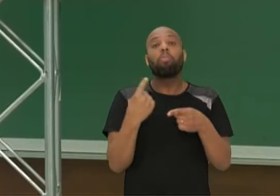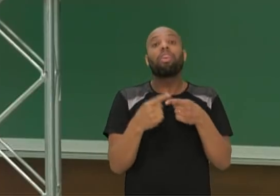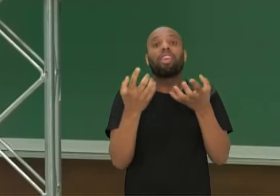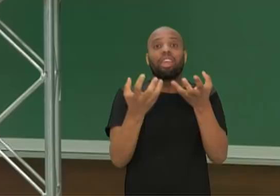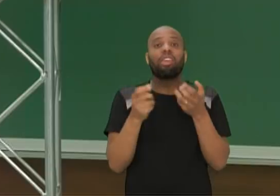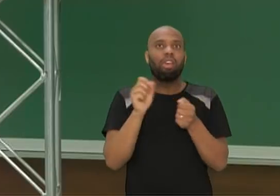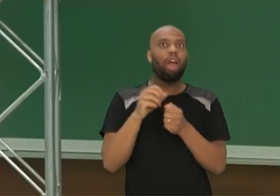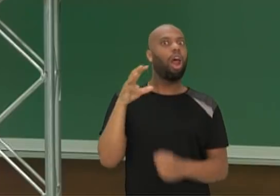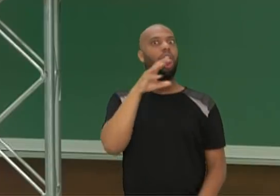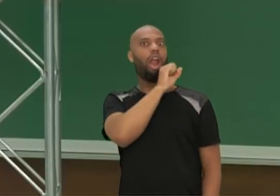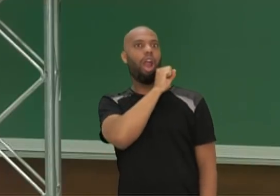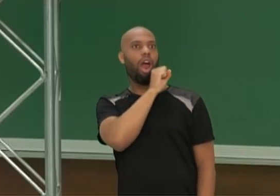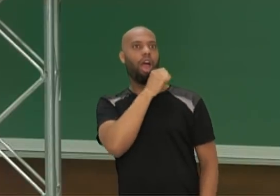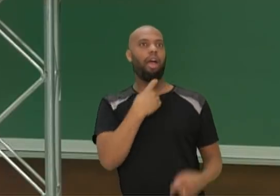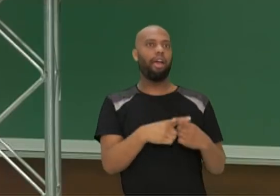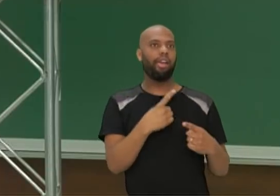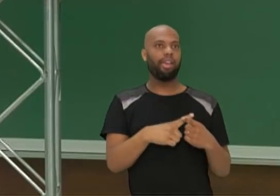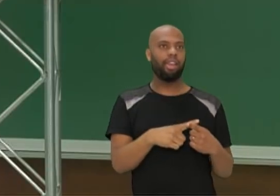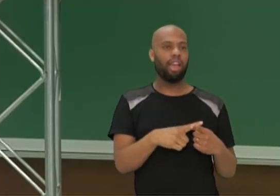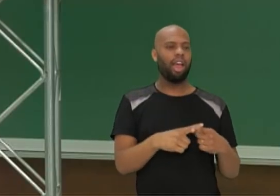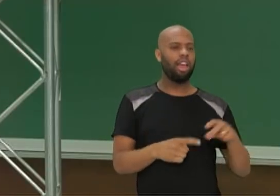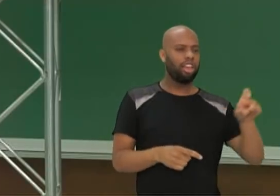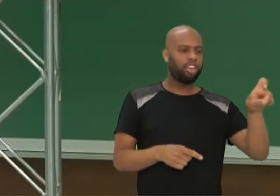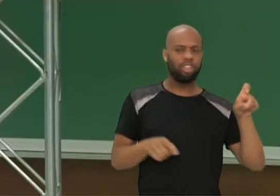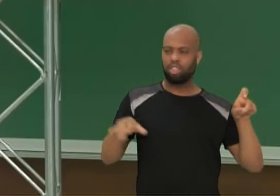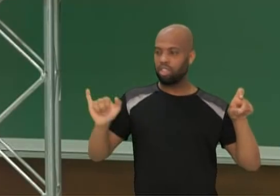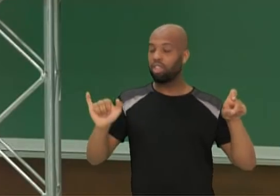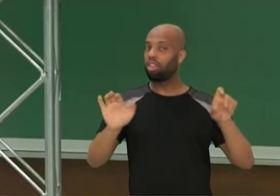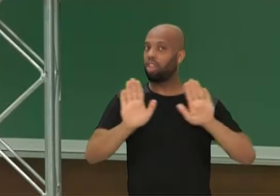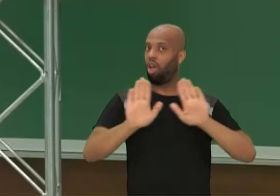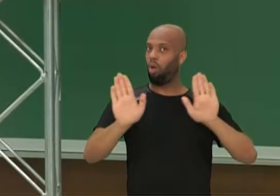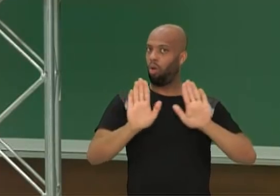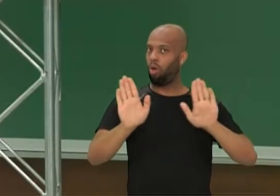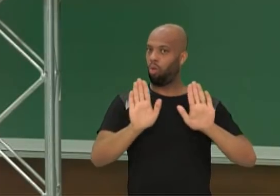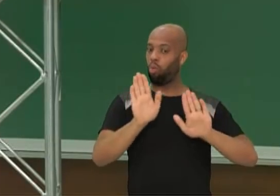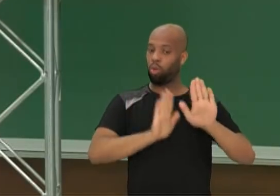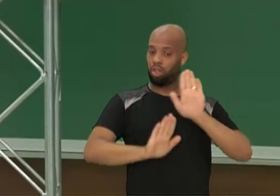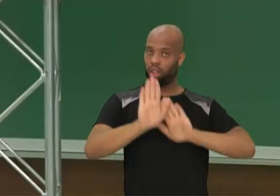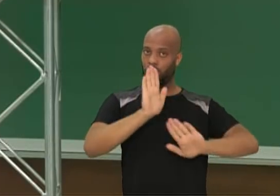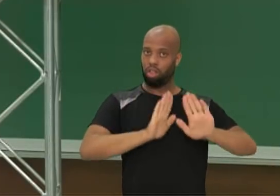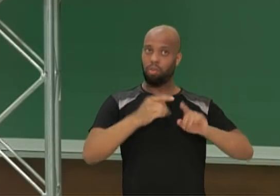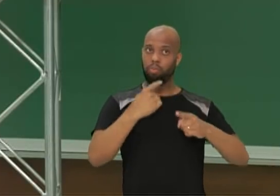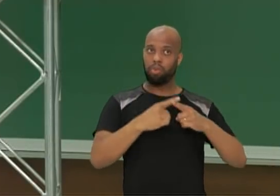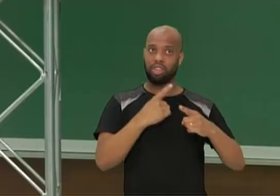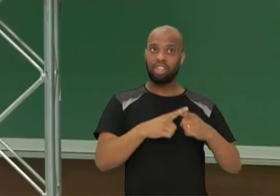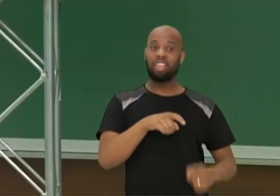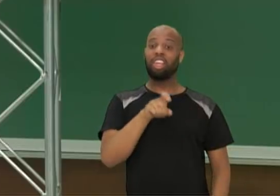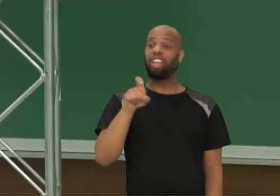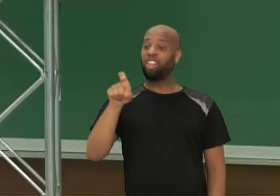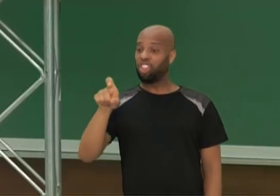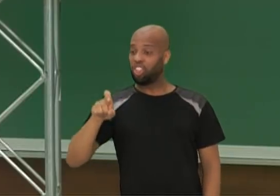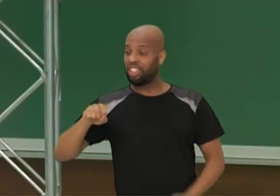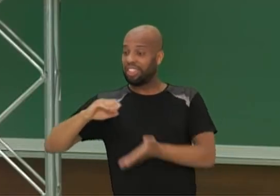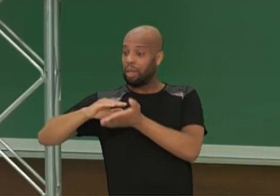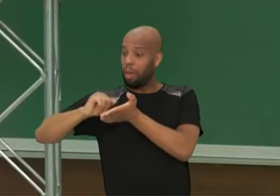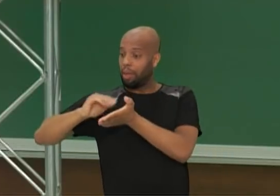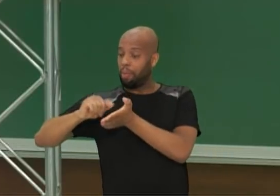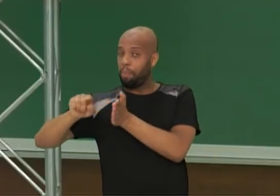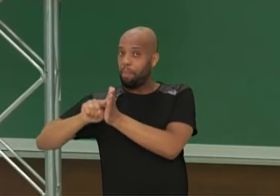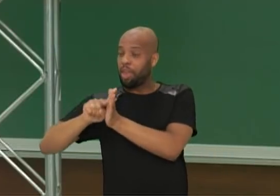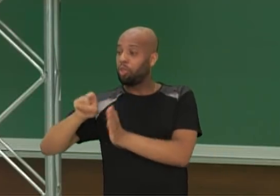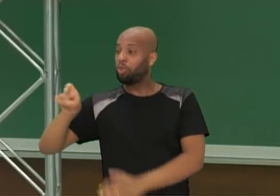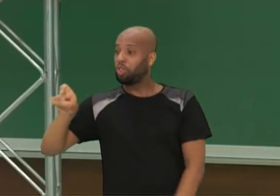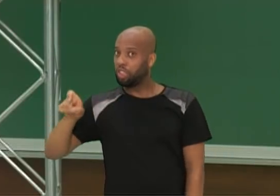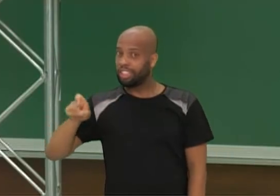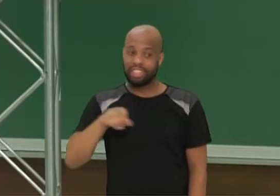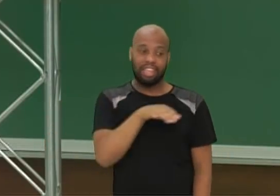fazer rapidinho e achar sempre aqui, esse é x, esse é y. Não, o x estará sendo subtraído do x. O y do